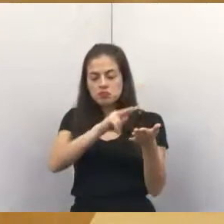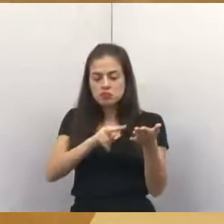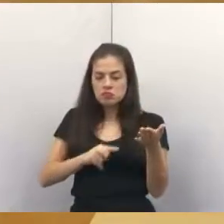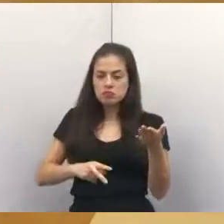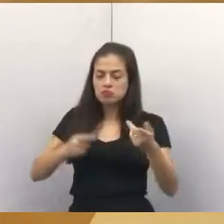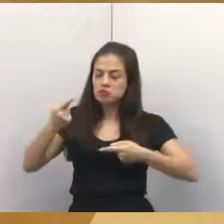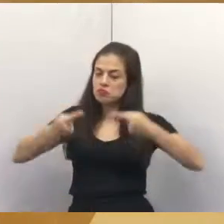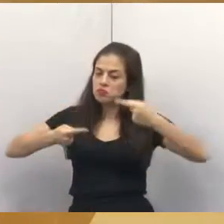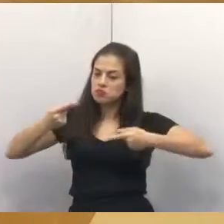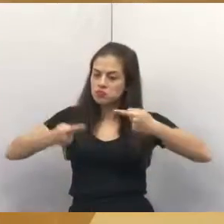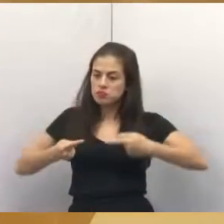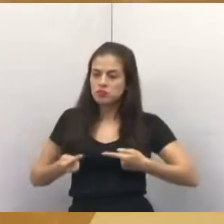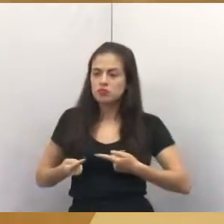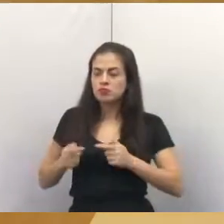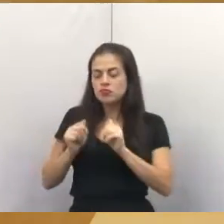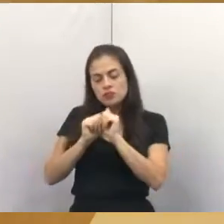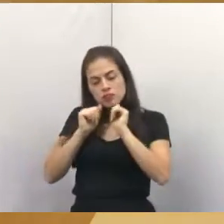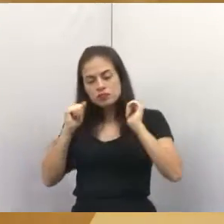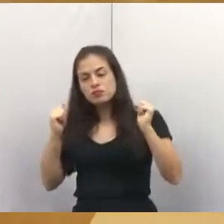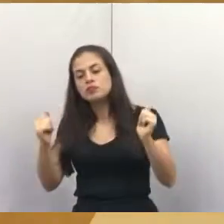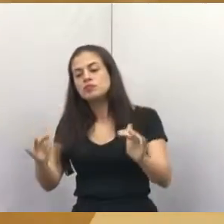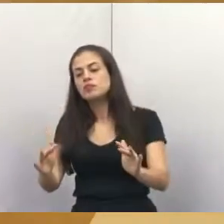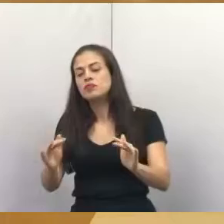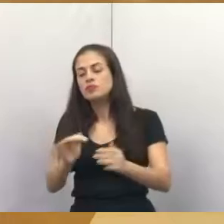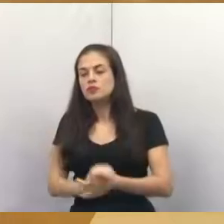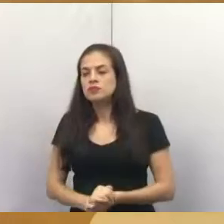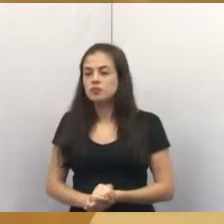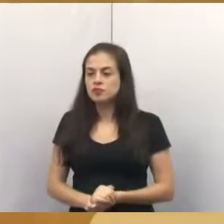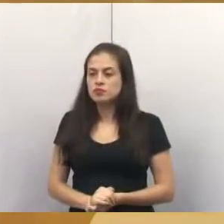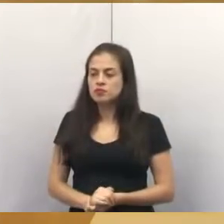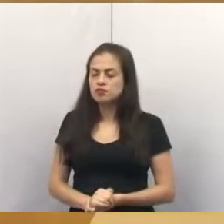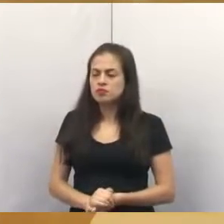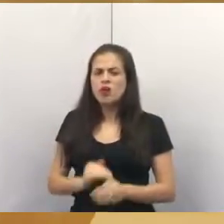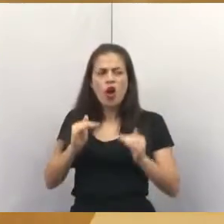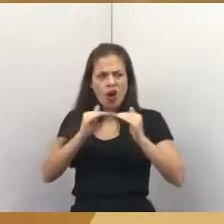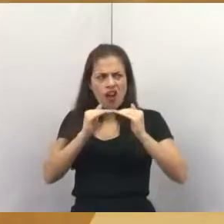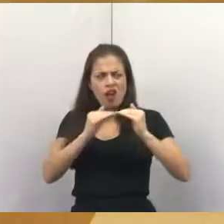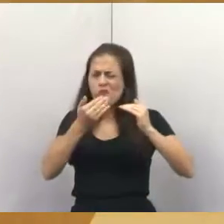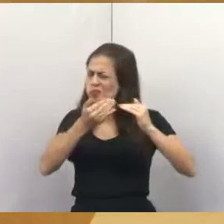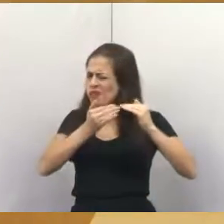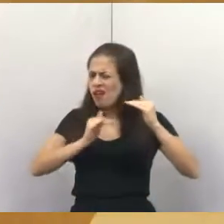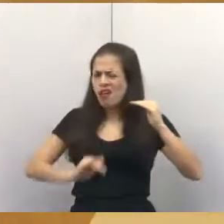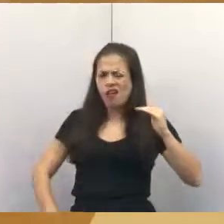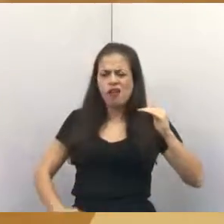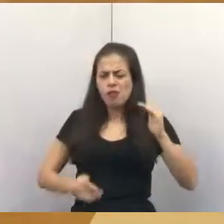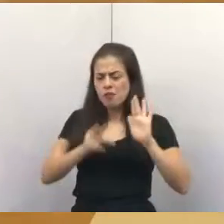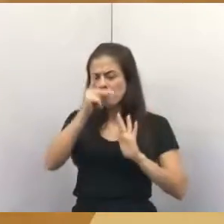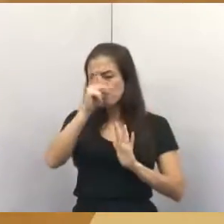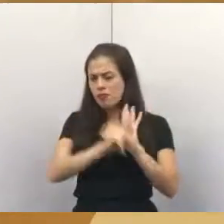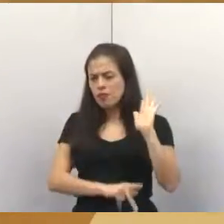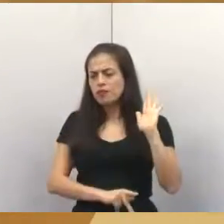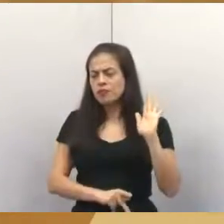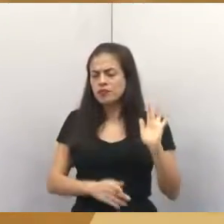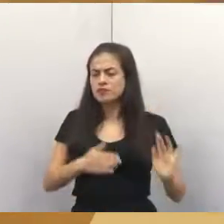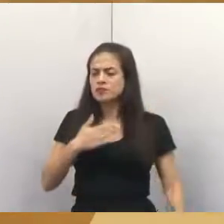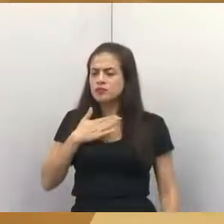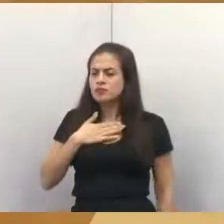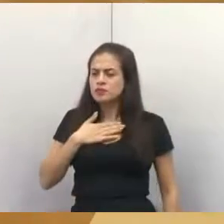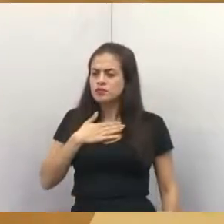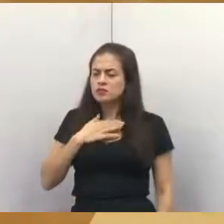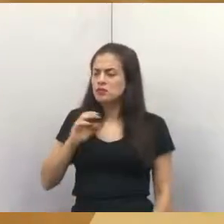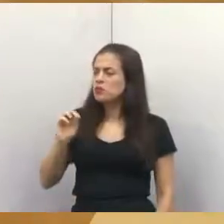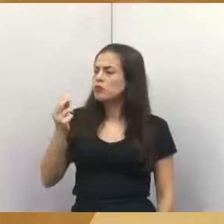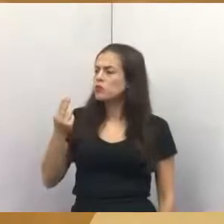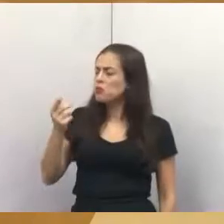discutindo com as minhas assessoras, concordas e discorda de um projeto que seja meu ou de